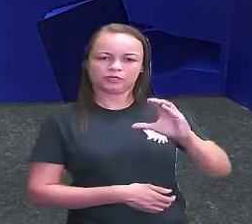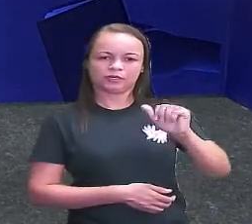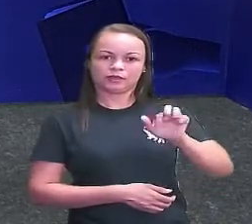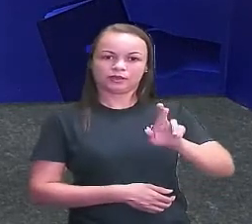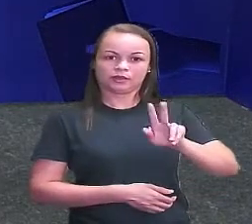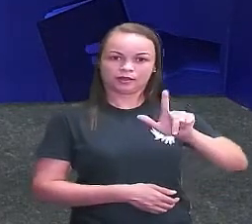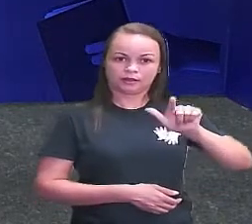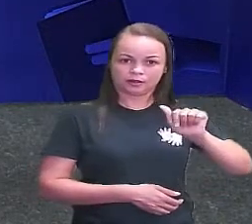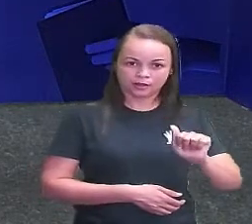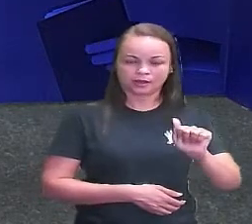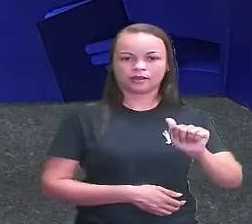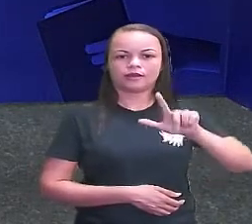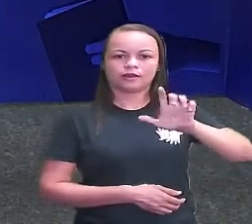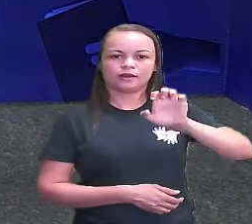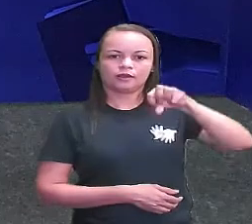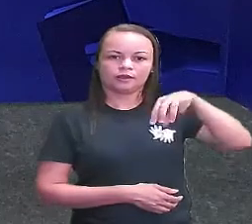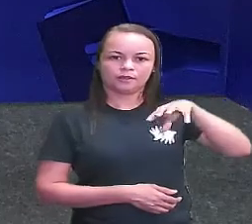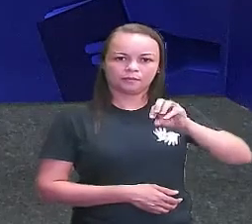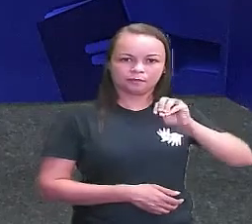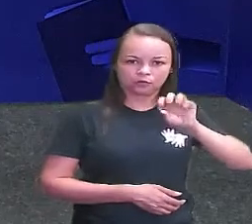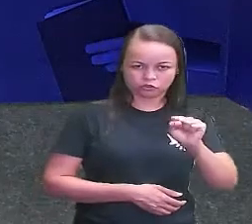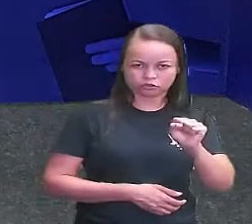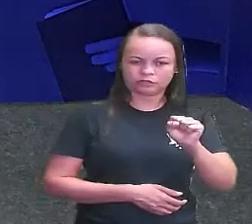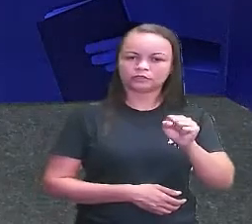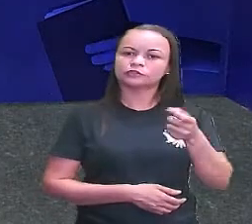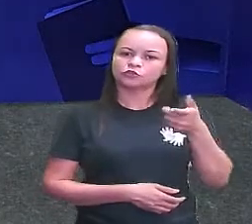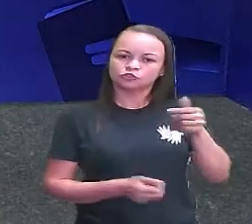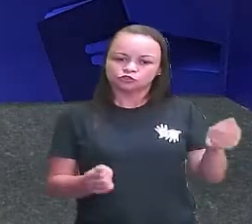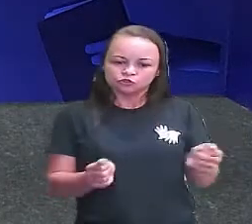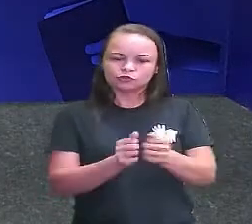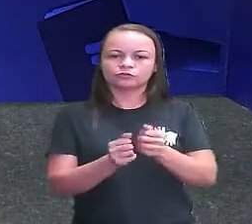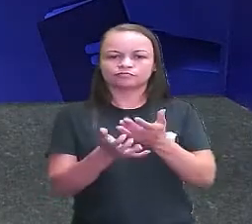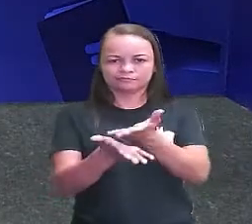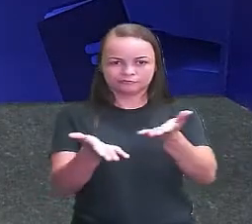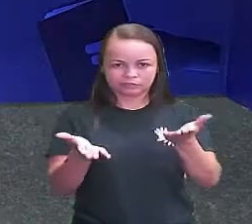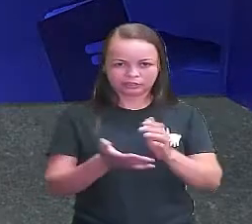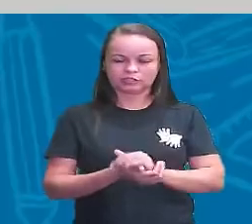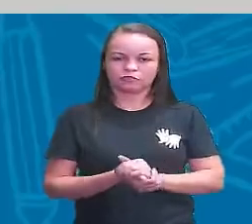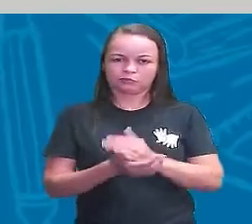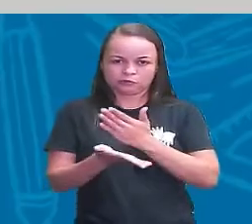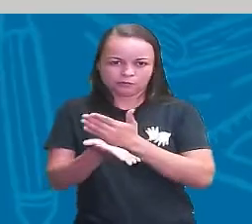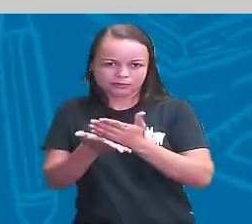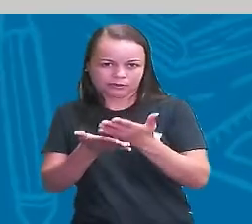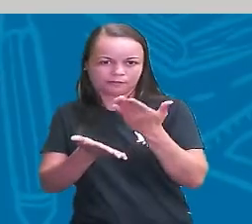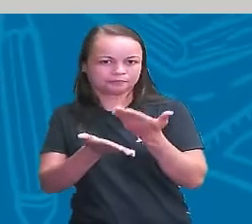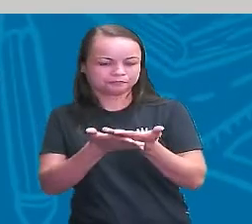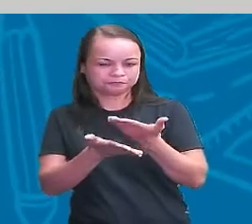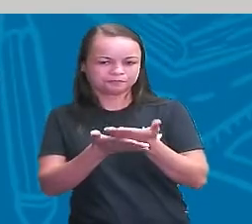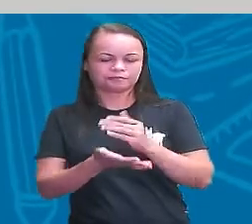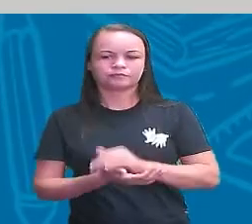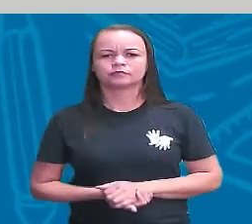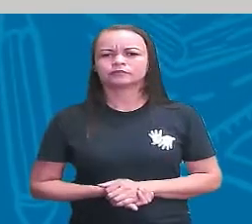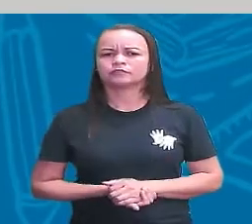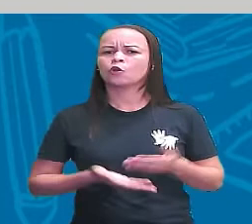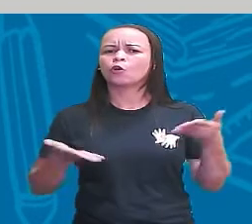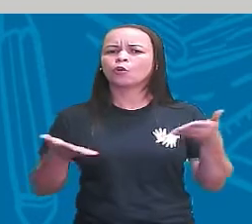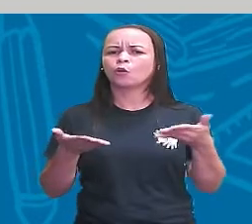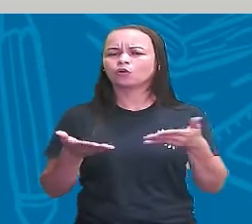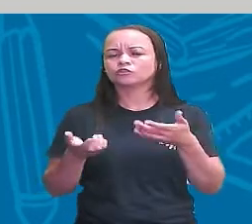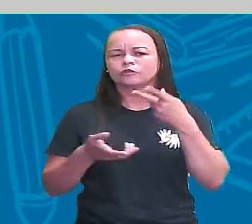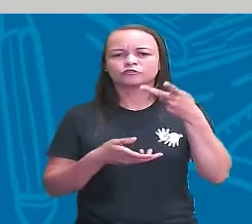Lemos, mais uma vez aqui com vocês, tá? Então, vamos para a nossa aula. Vamos falar hoje de área de